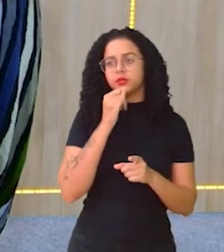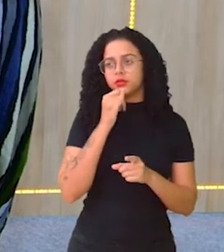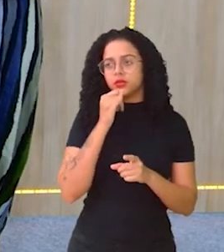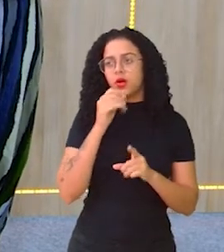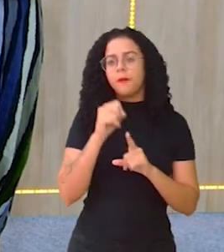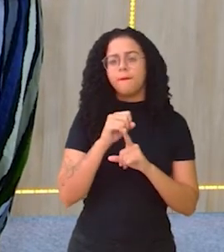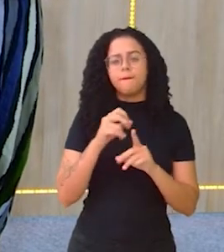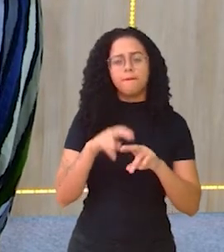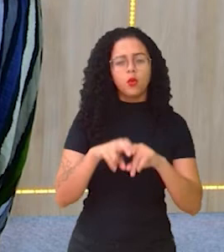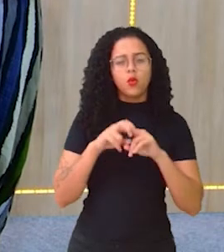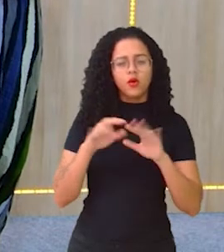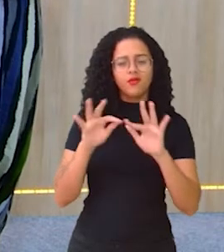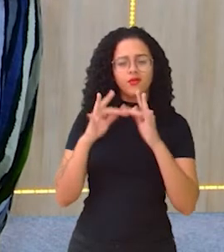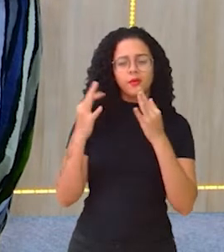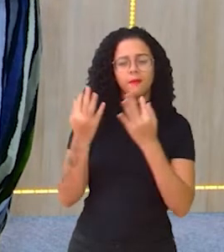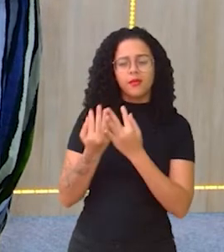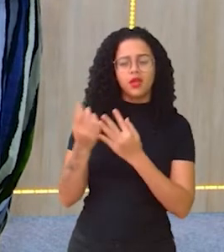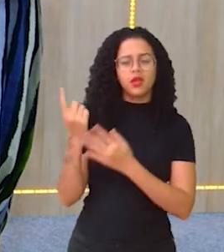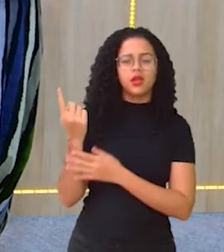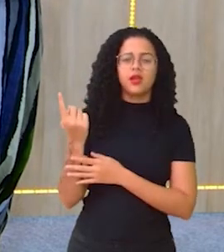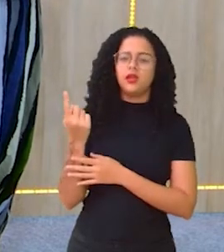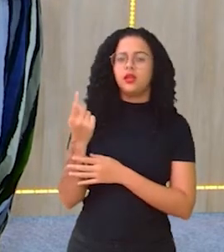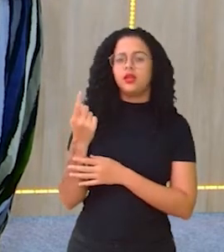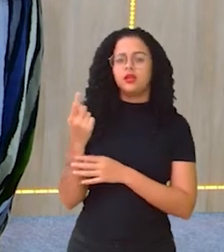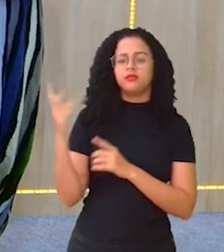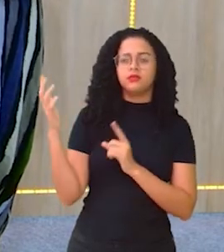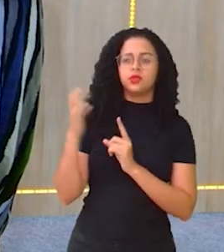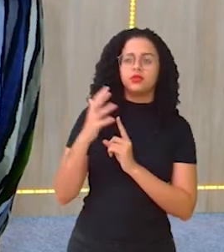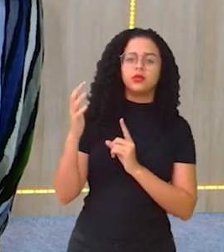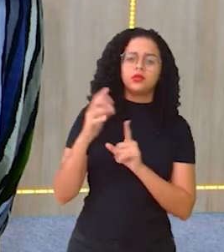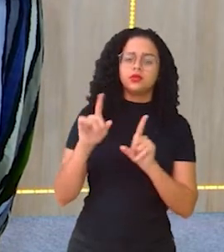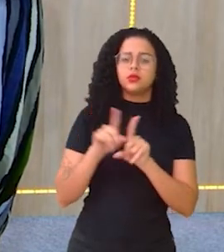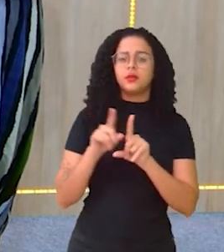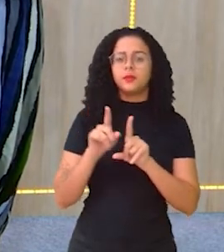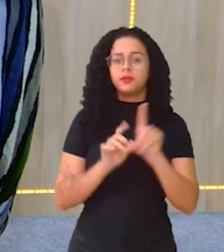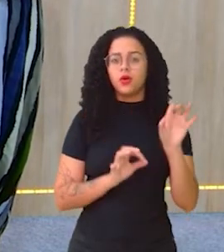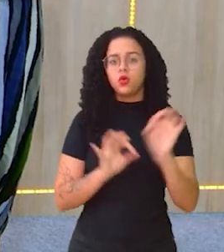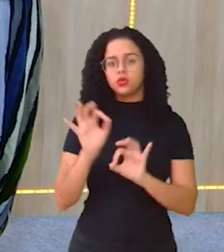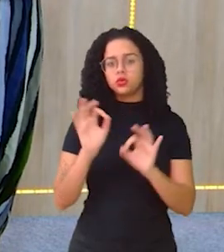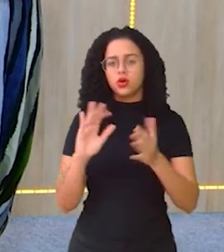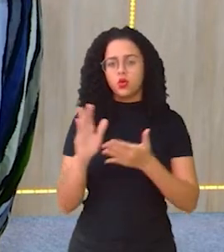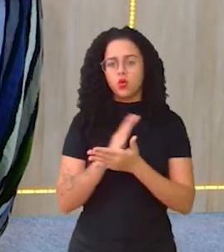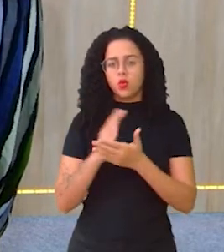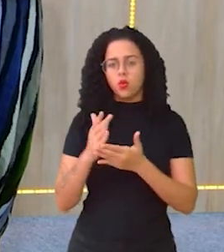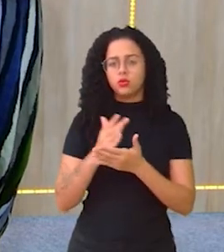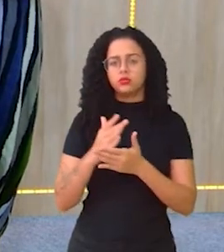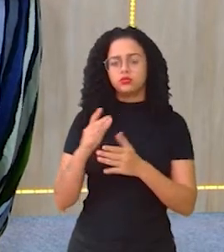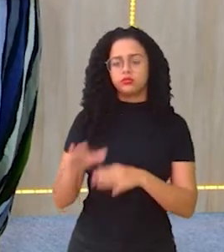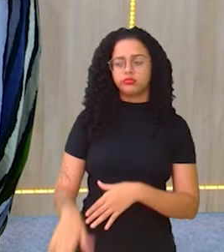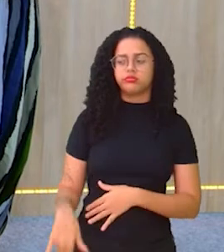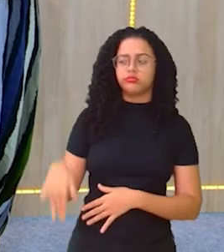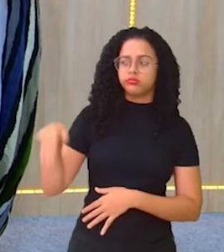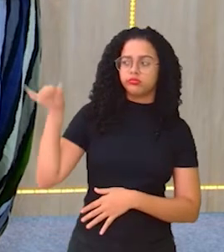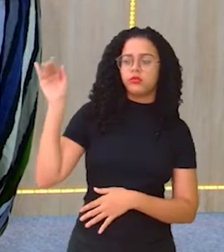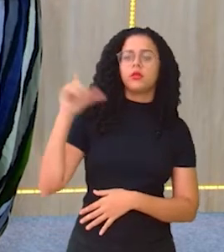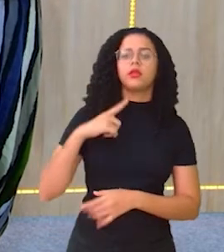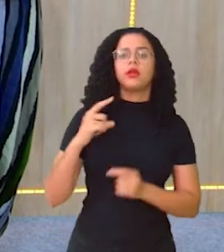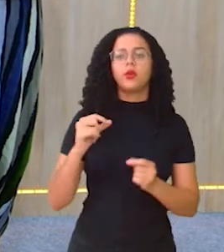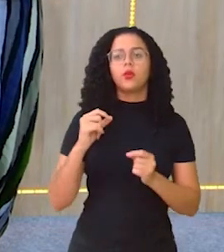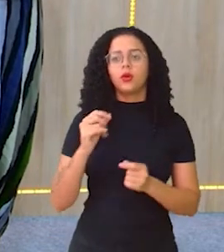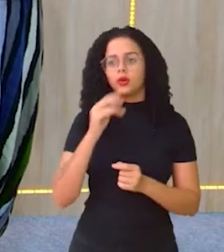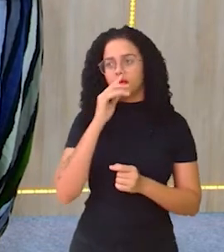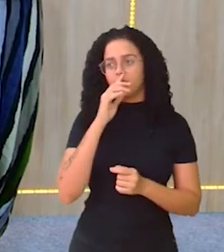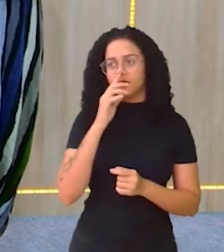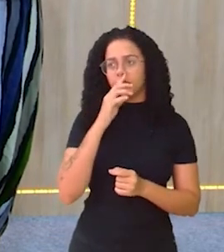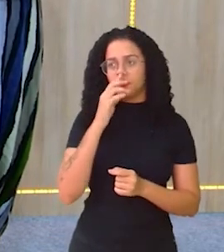constituição familiar, né? Pela própria organização que algumas pessoas crescem, tem essa coisa assim da